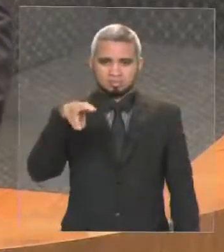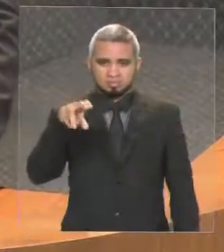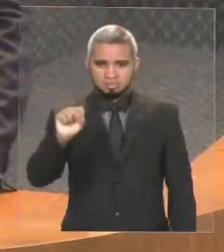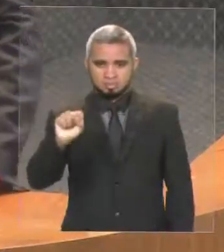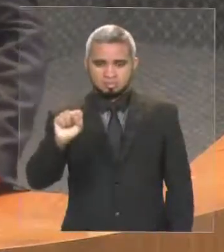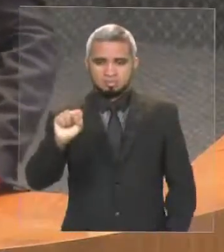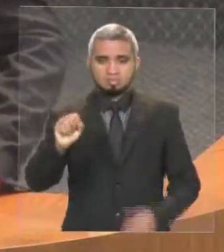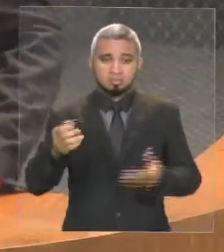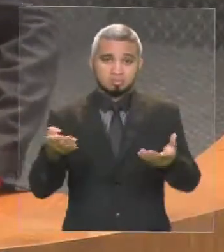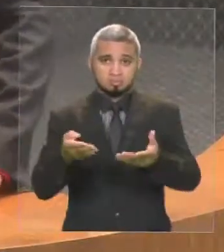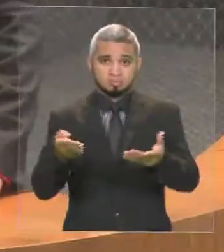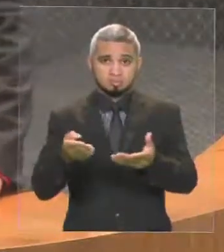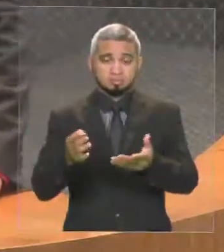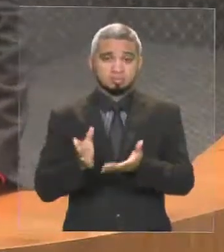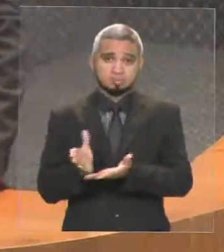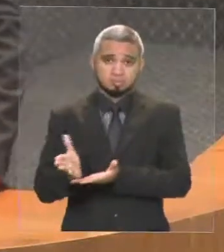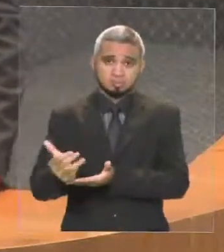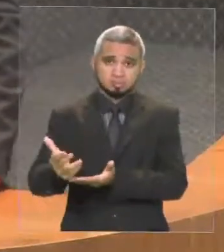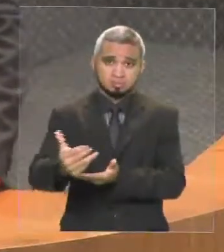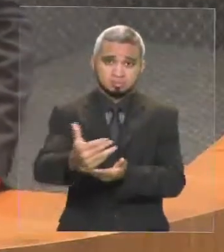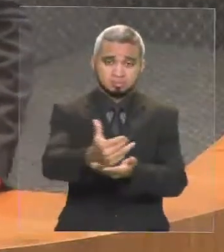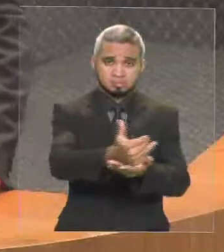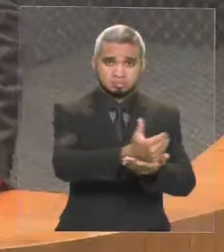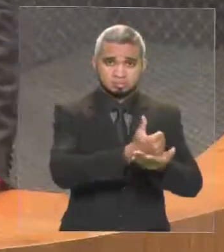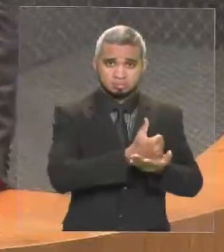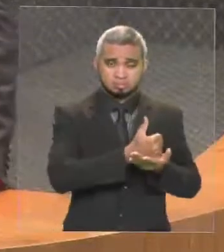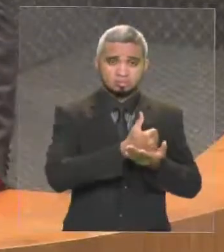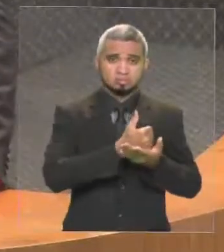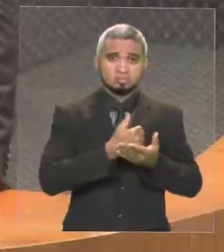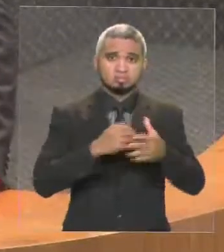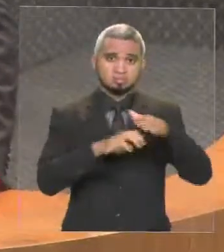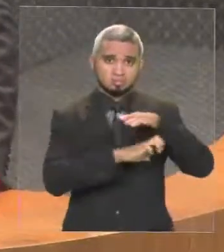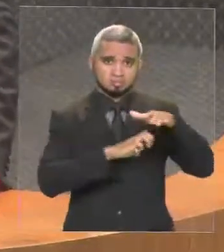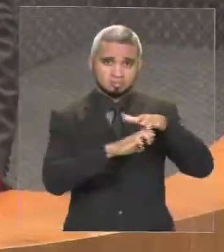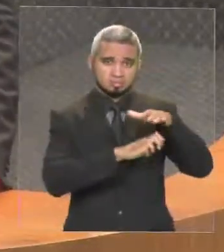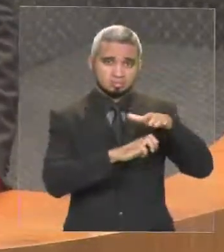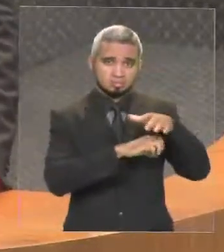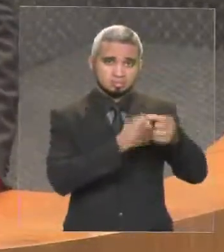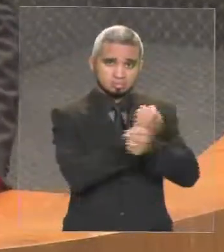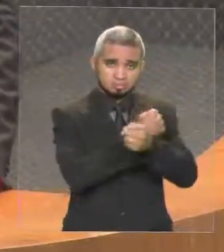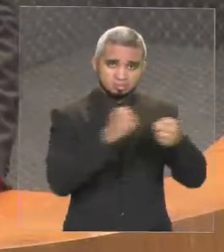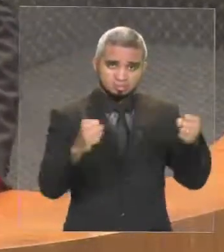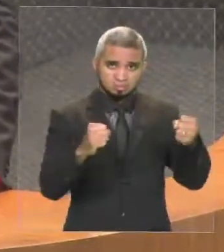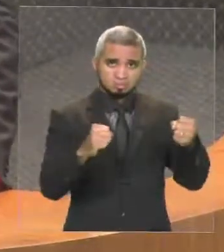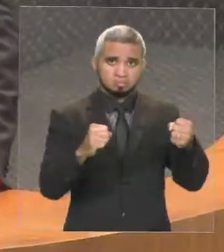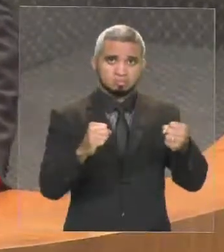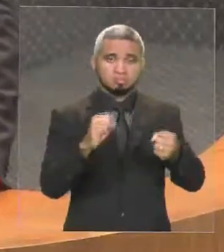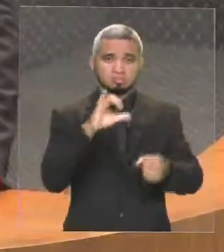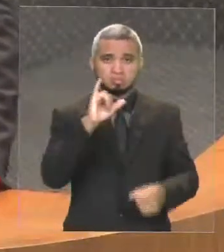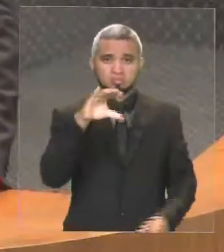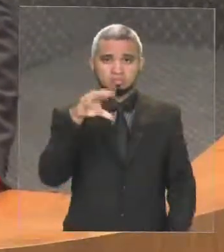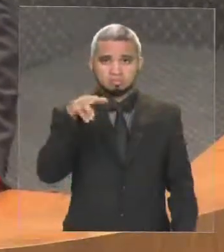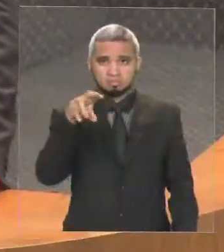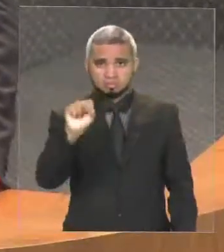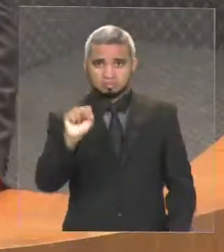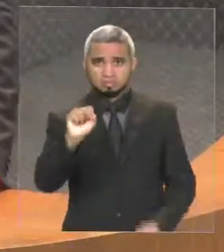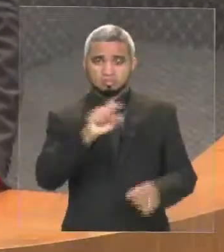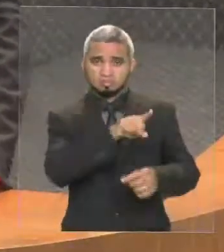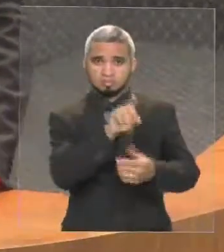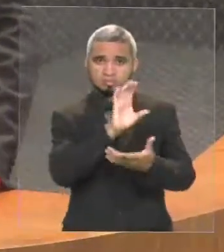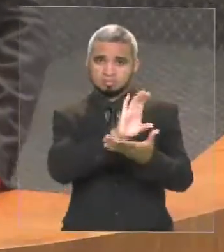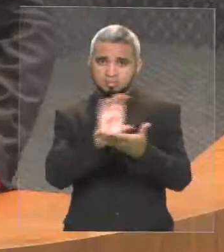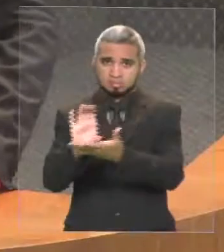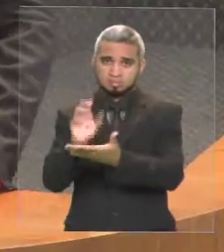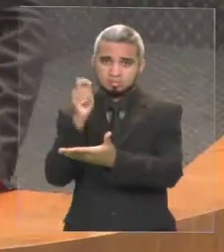atualmente é recolhido pelos centros de distribuição, o ICMS que o Estado paga, que eles pagam ao